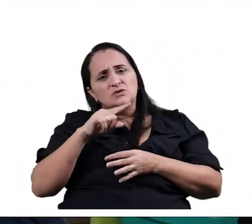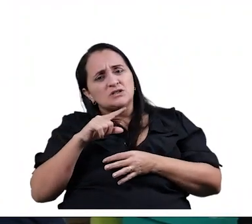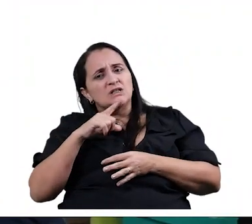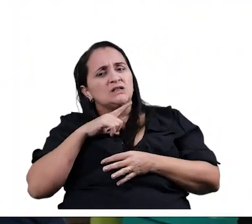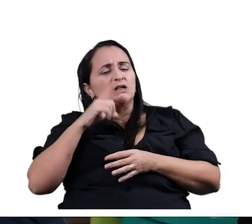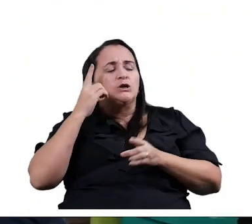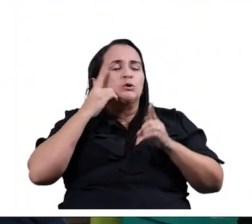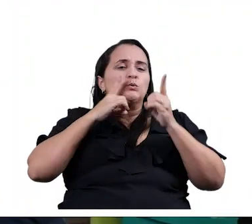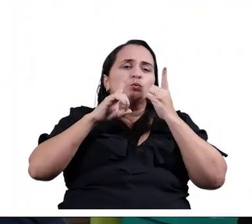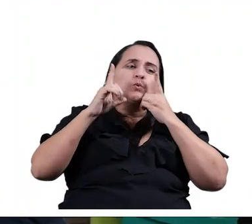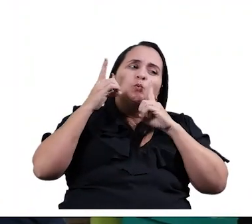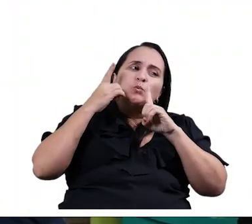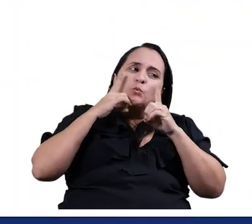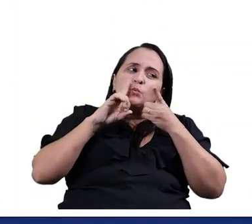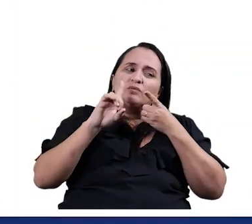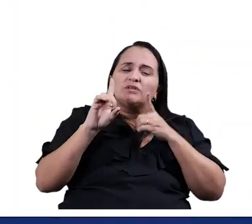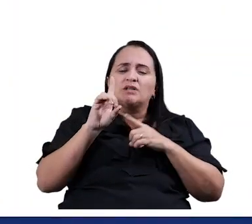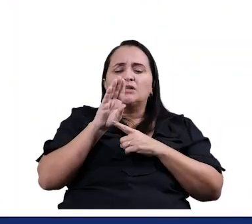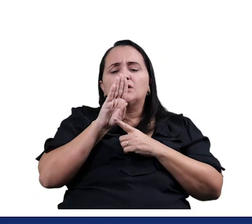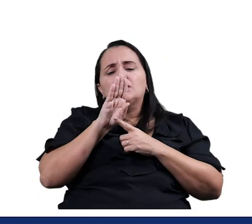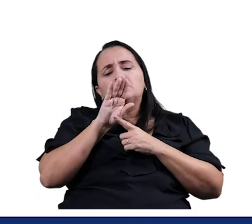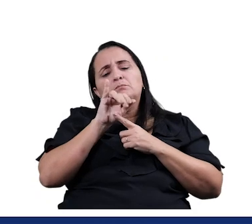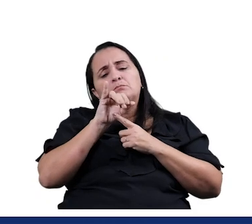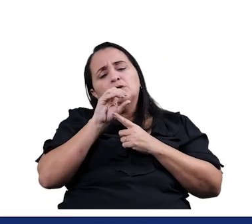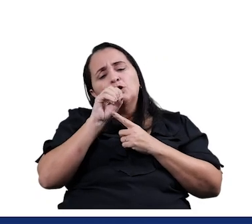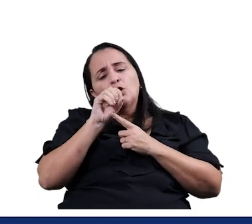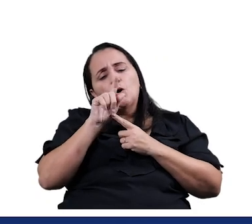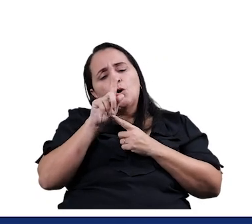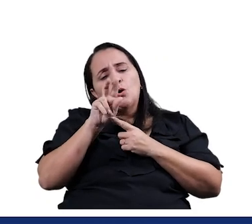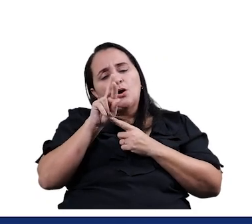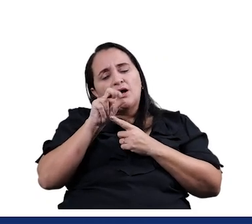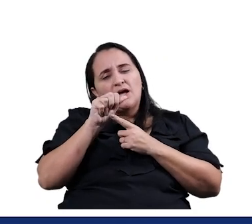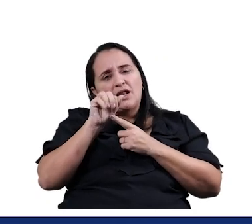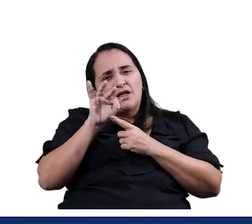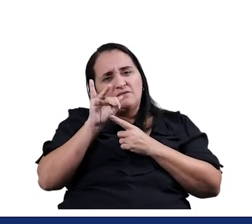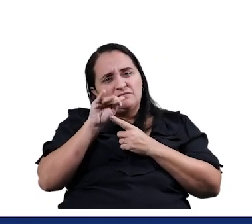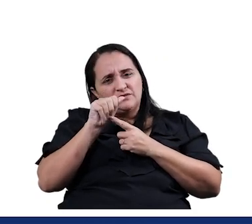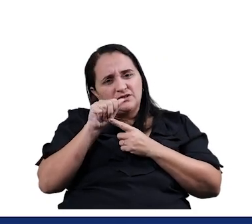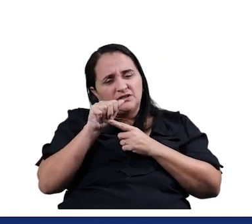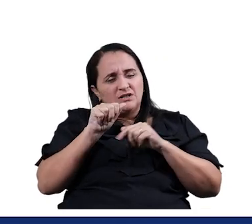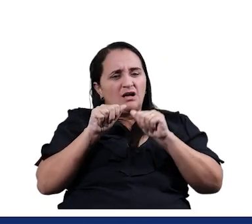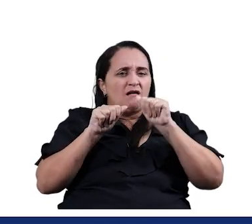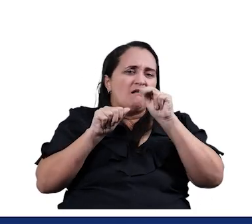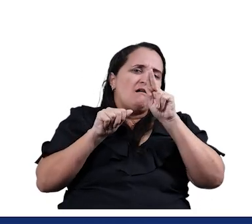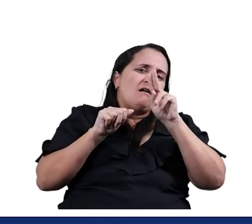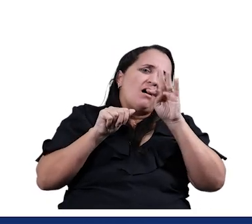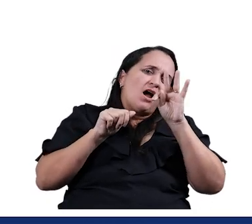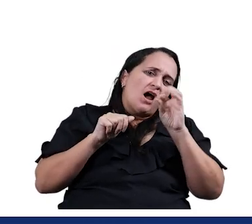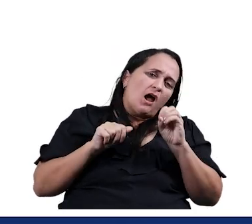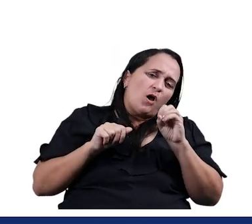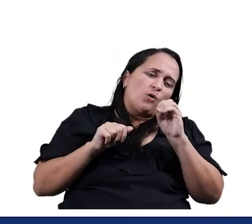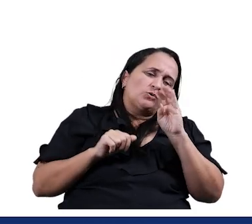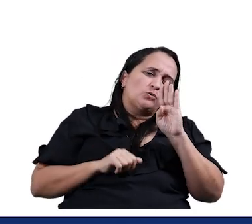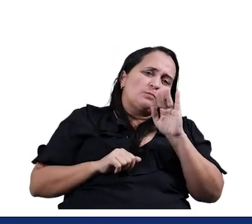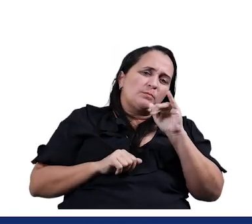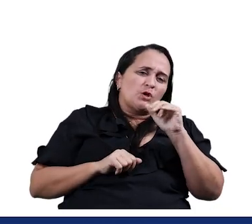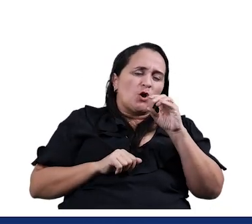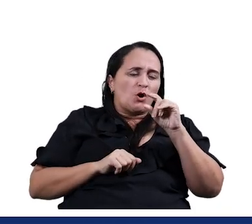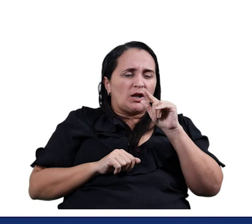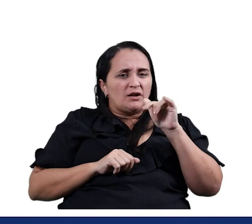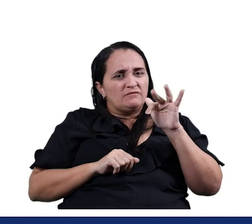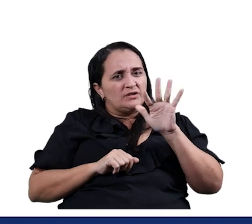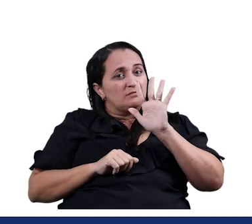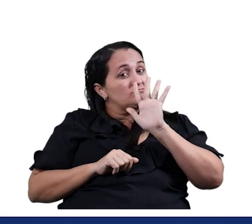alguma dúvida, o que é biografia e autobiografia, eu trouxe aqui para